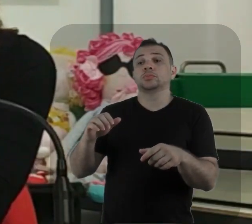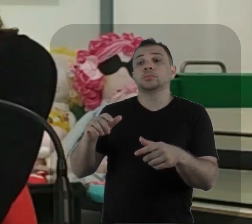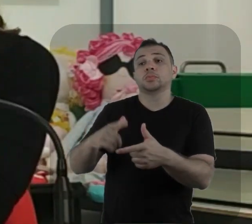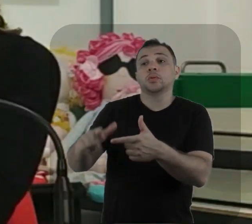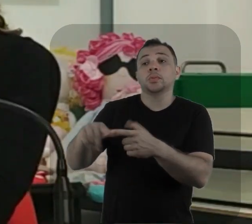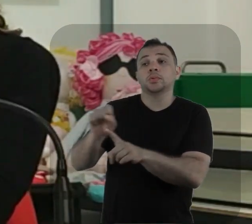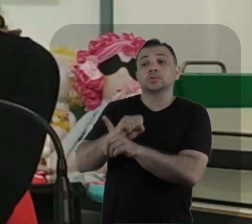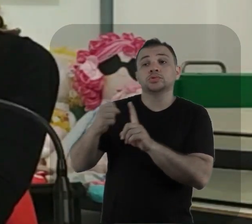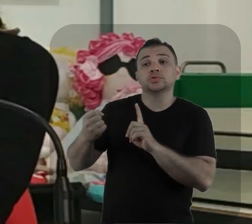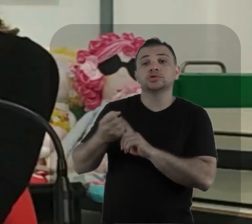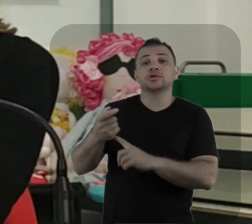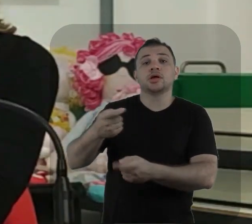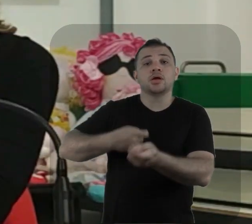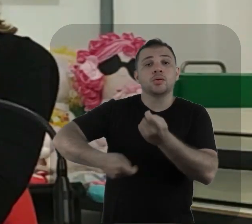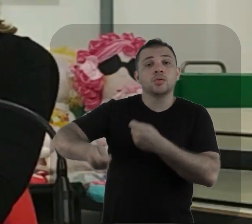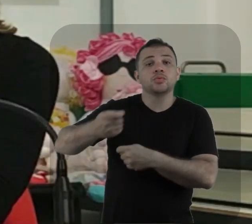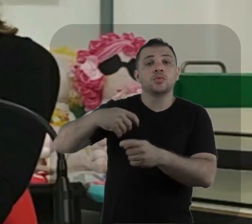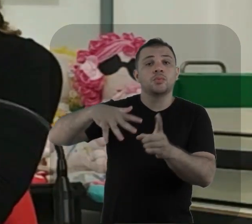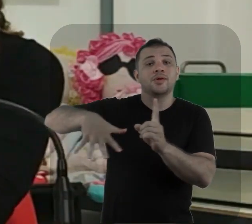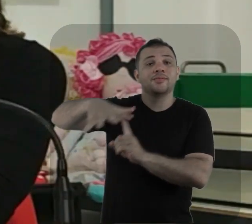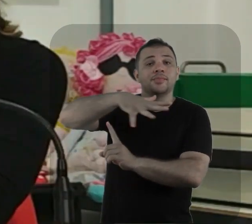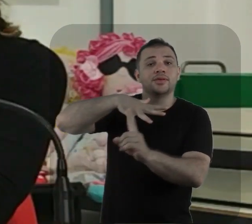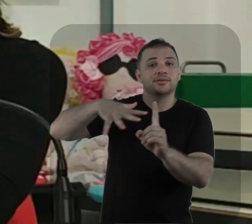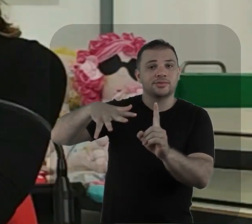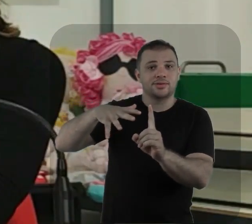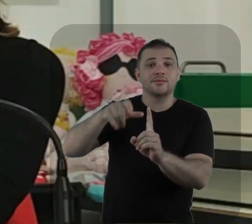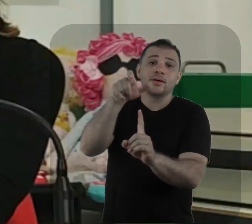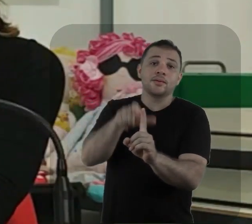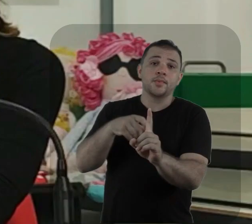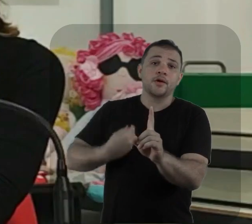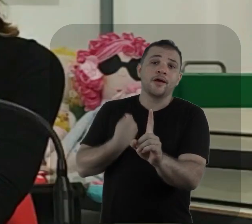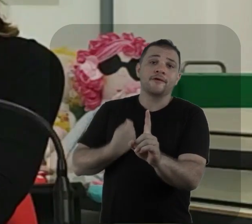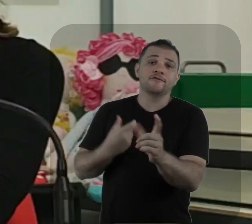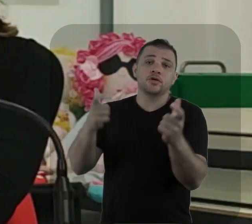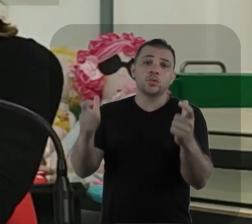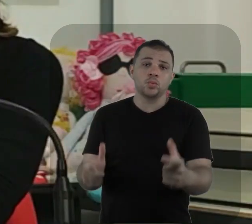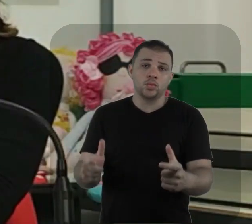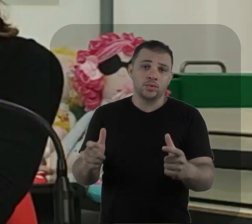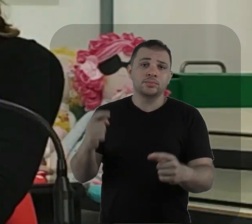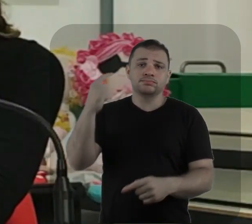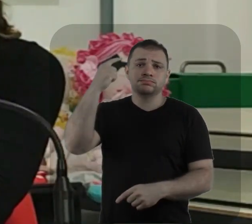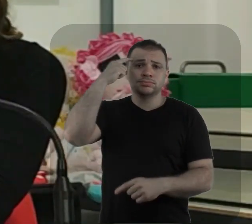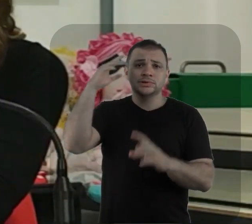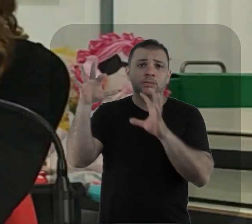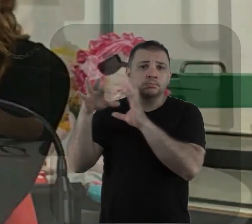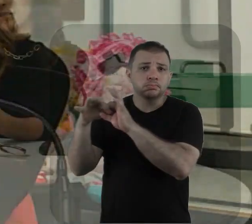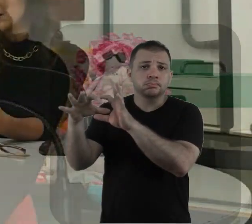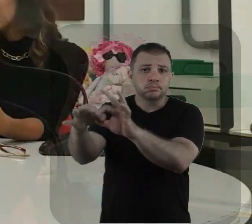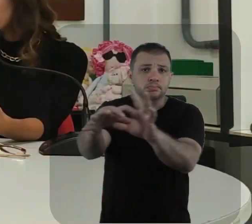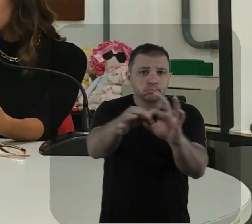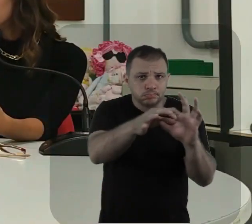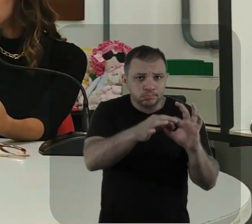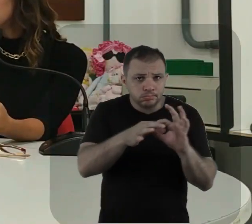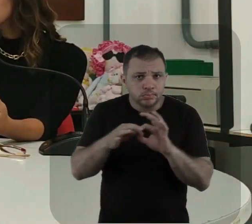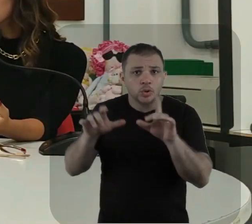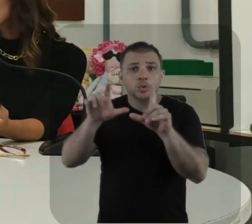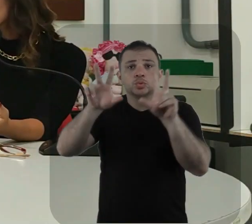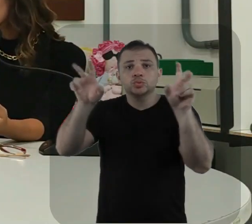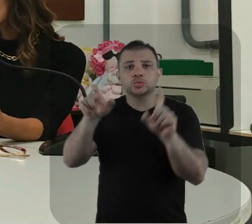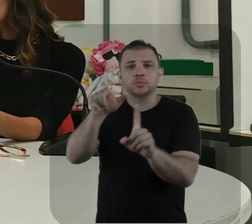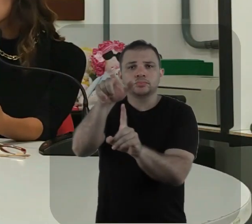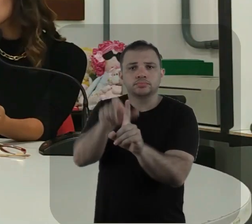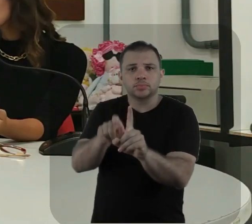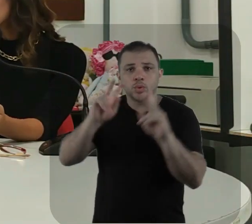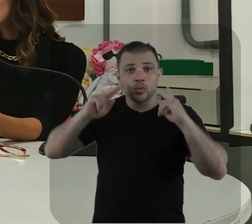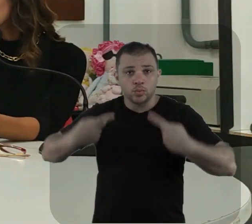contexto econômico, do contexto ambiental em que esse indivíduo está inserido. Né? Então, Uhum. pensar de uma forma mais totalitária acerca